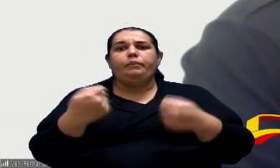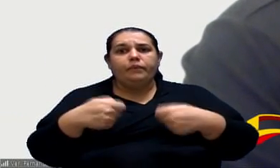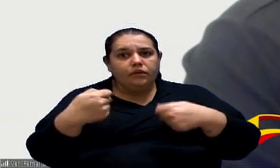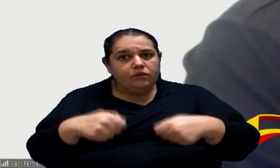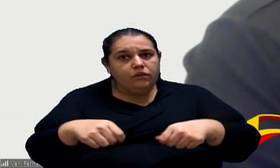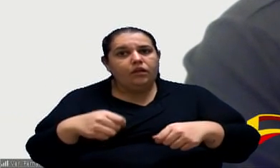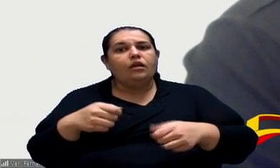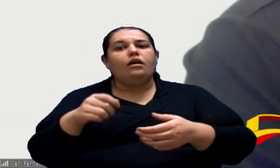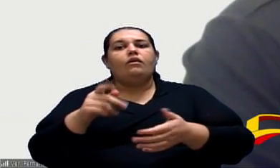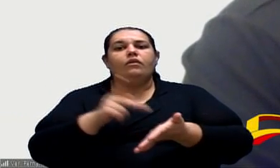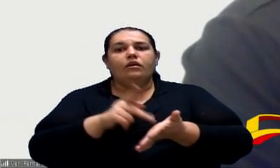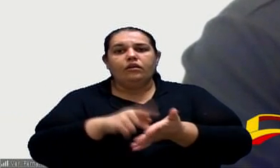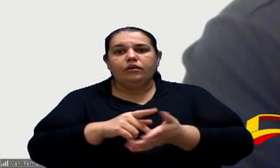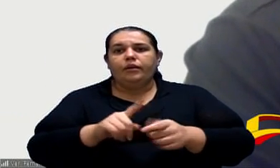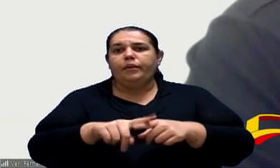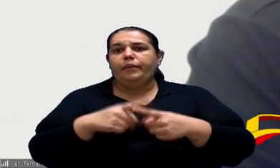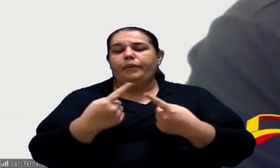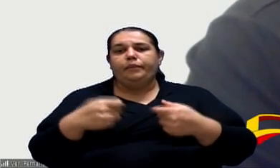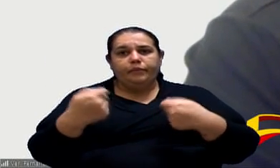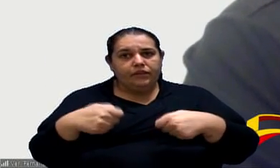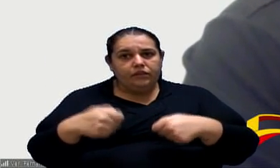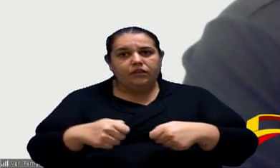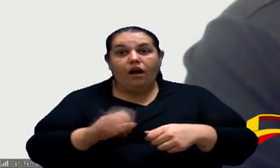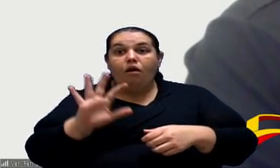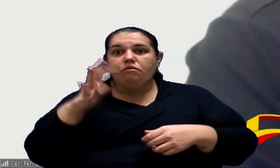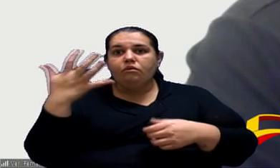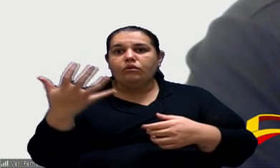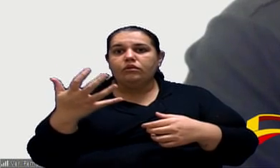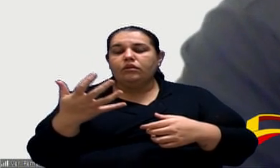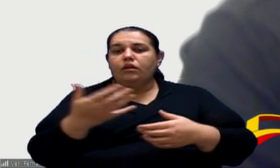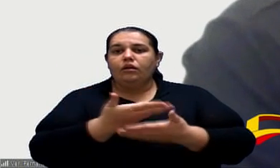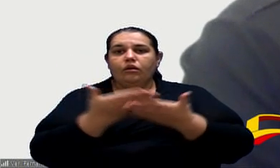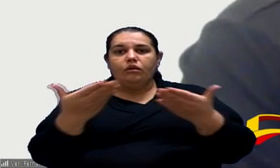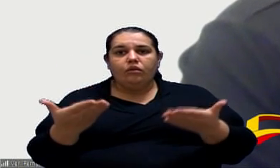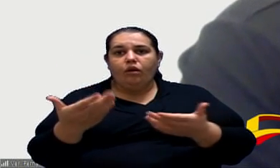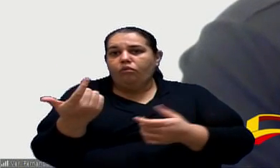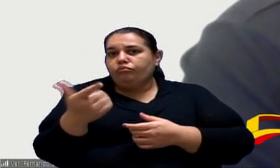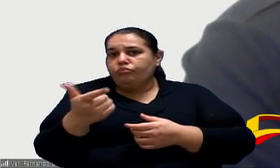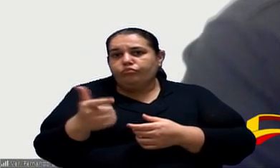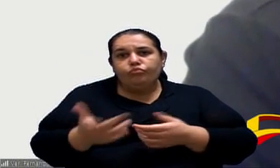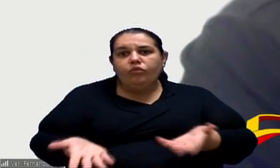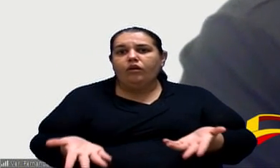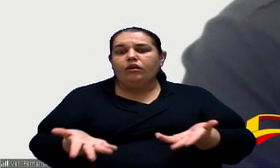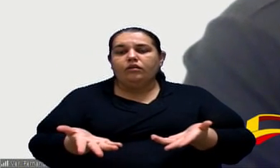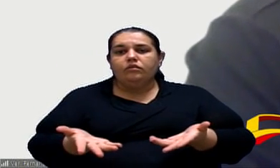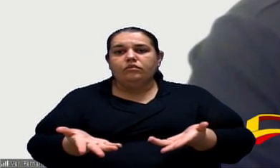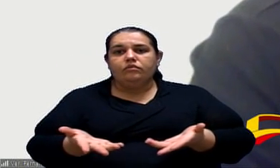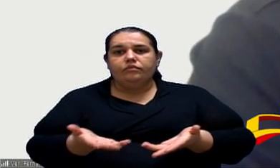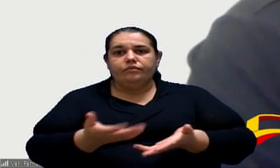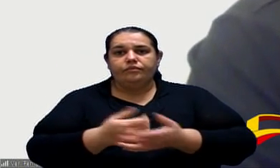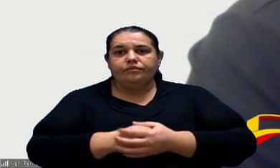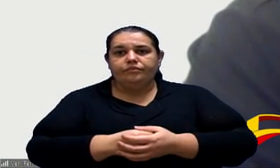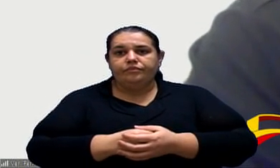necessário, mas tem que ter uma efetividade por parte do Poder Executivo, que não tem, que não tem.